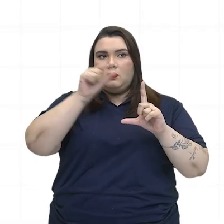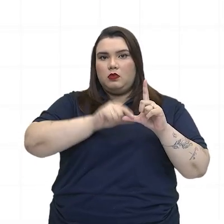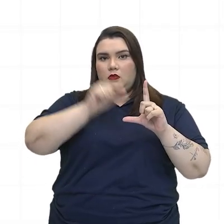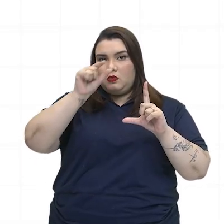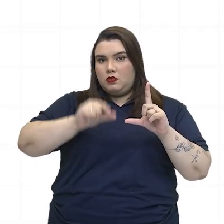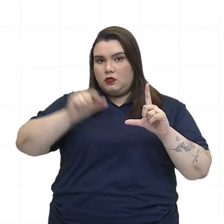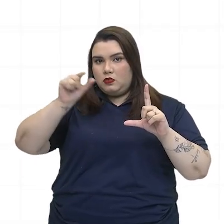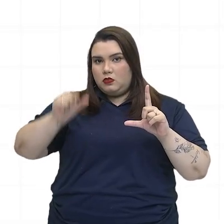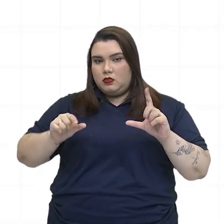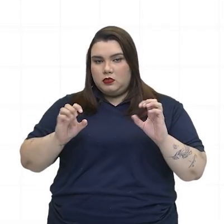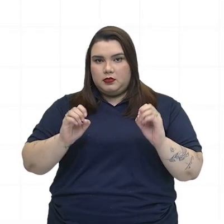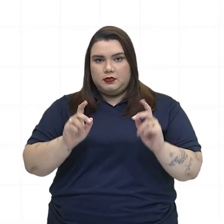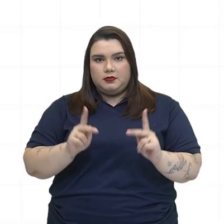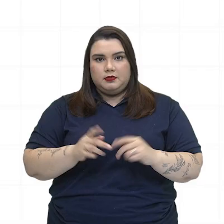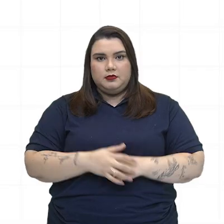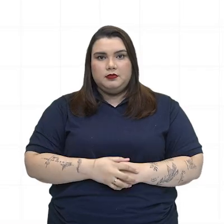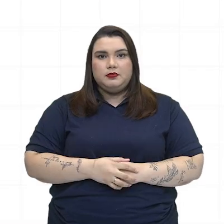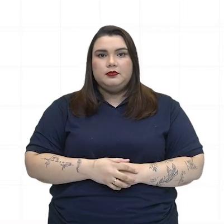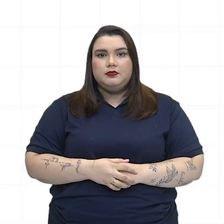certo?